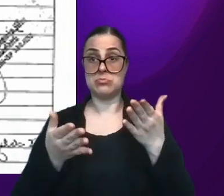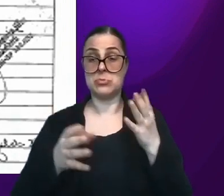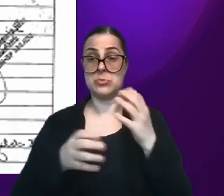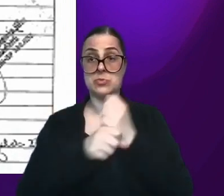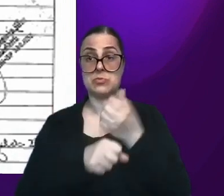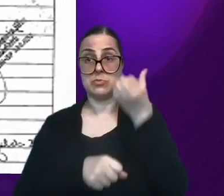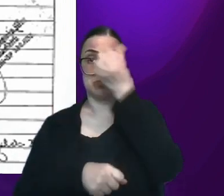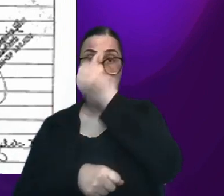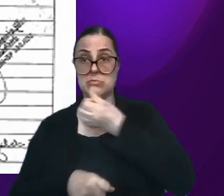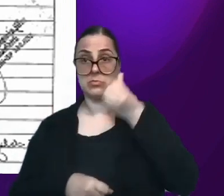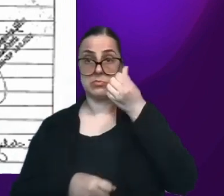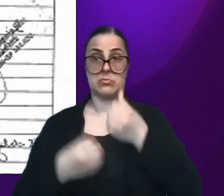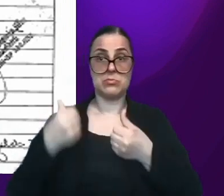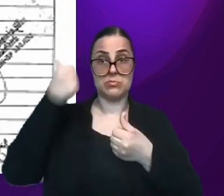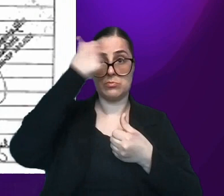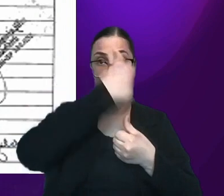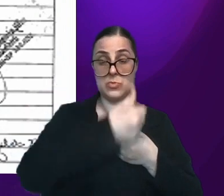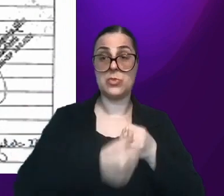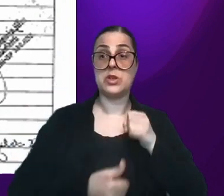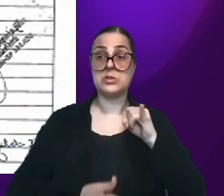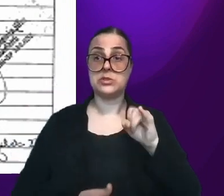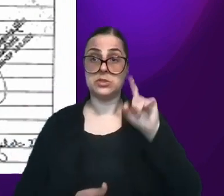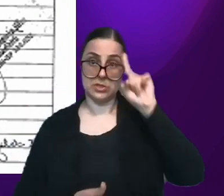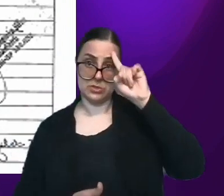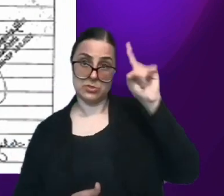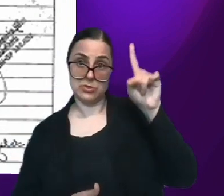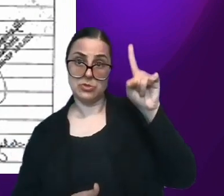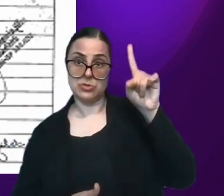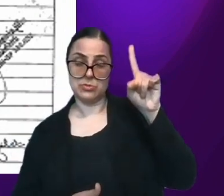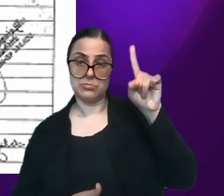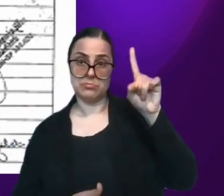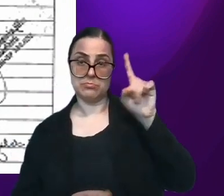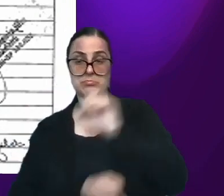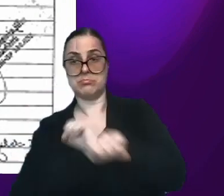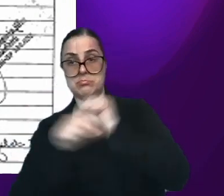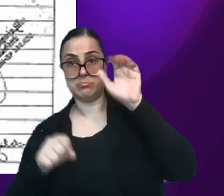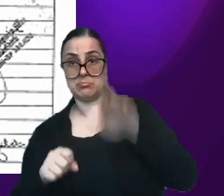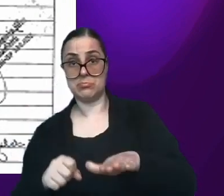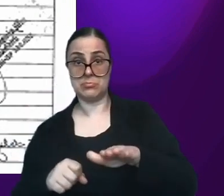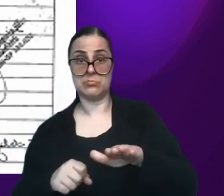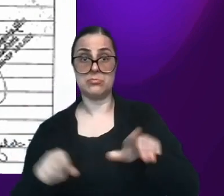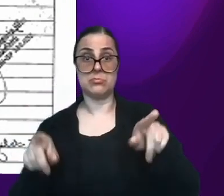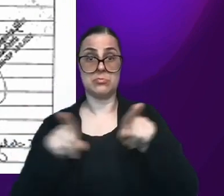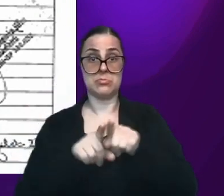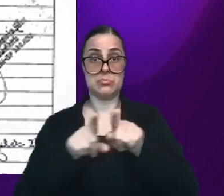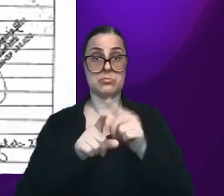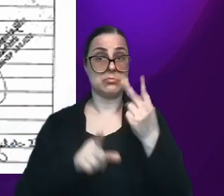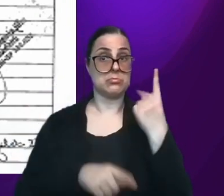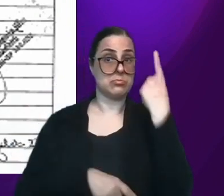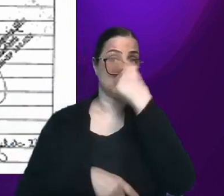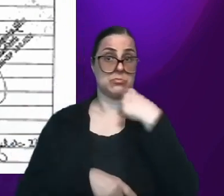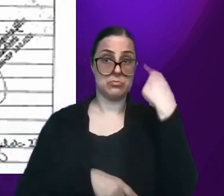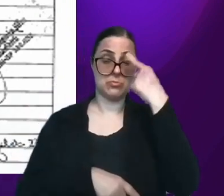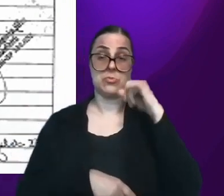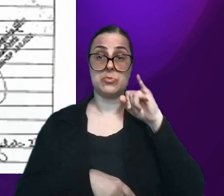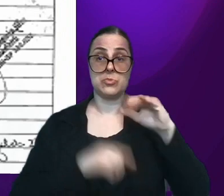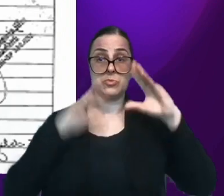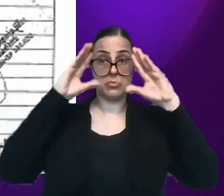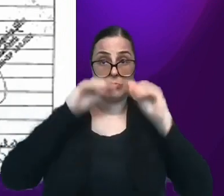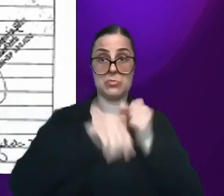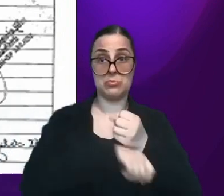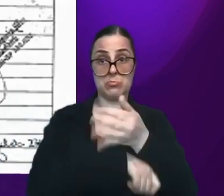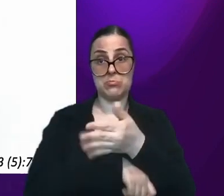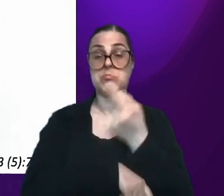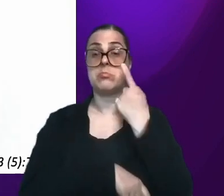12 horas durante a noite, e a gente vai se guiando aí juntamente com o intensivista para ver da necessidade de